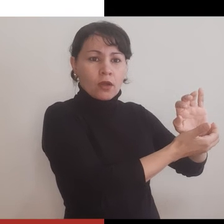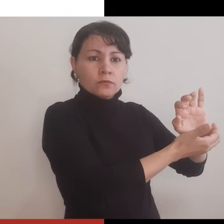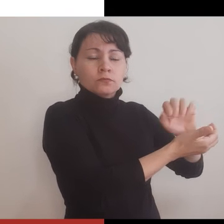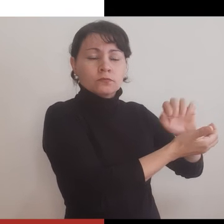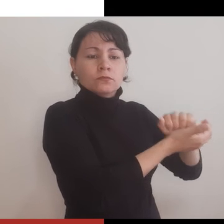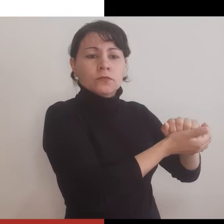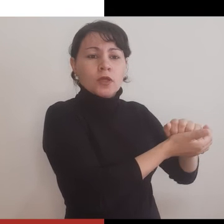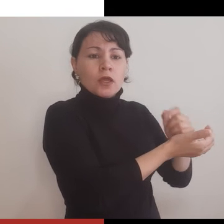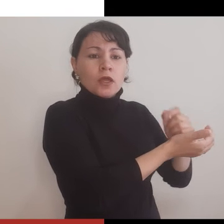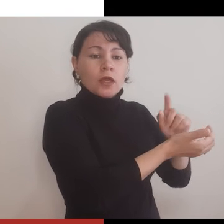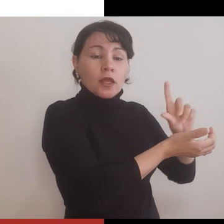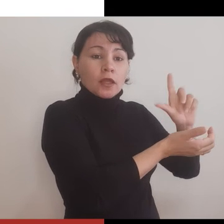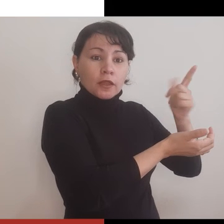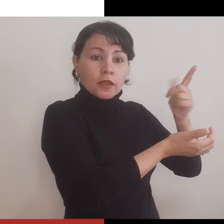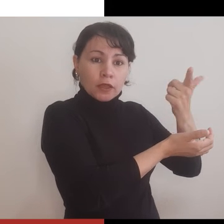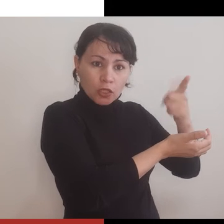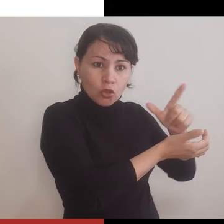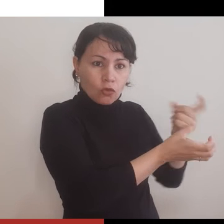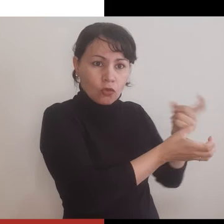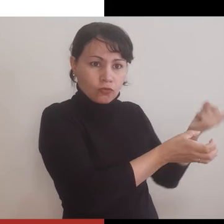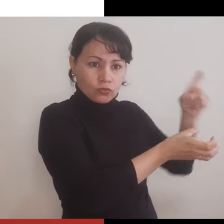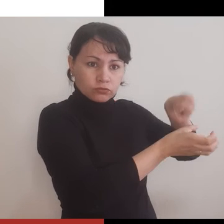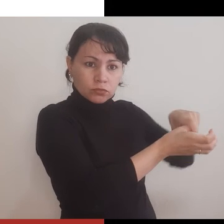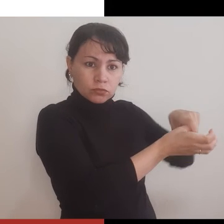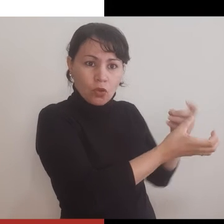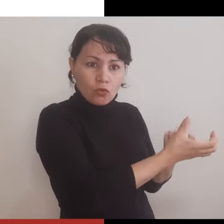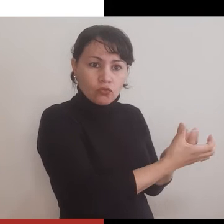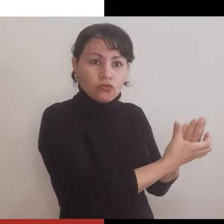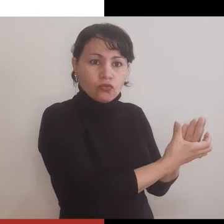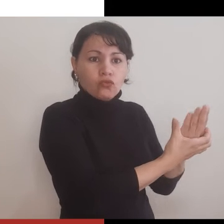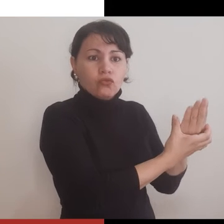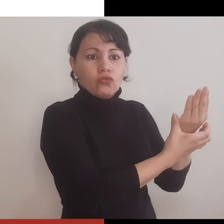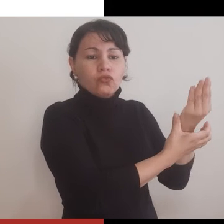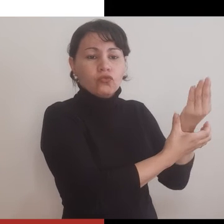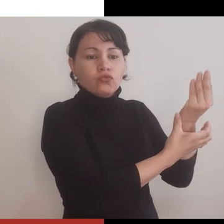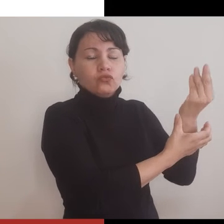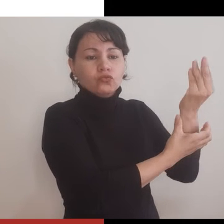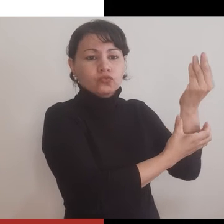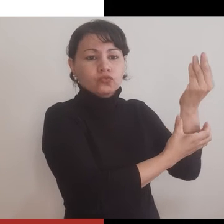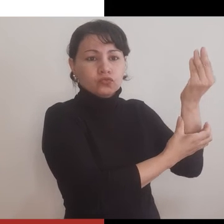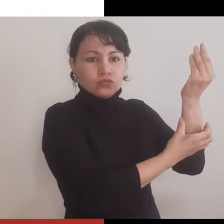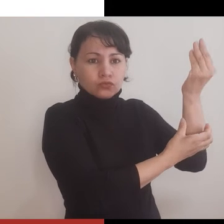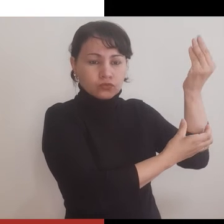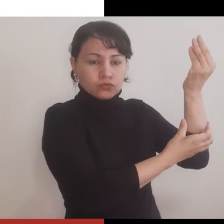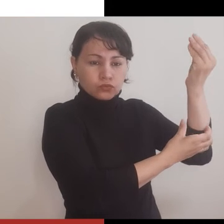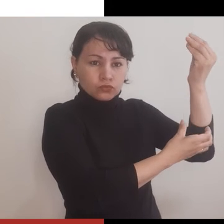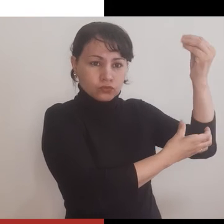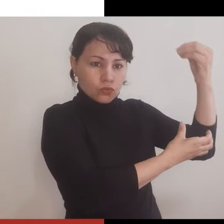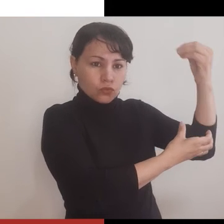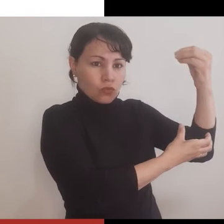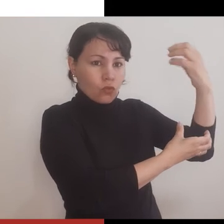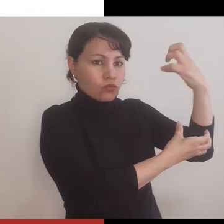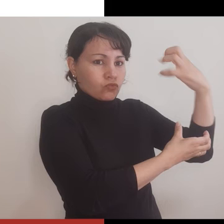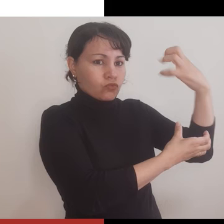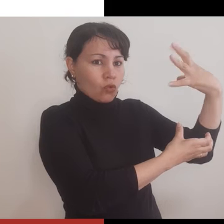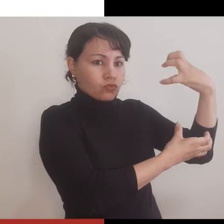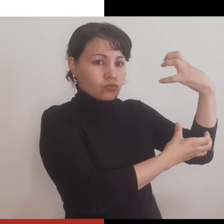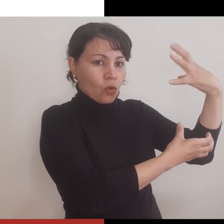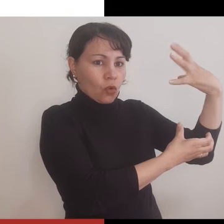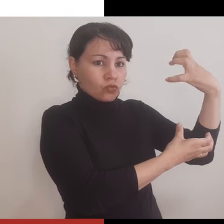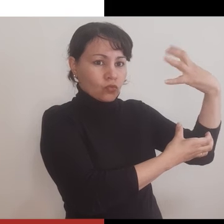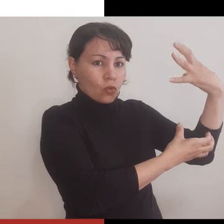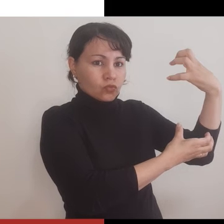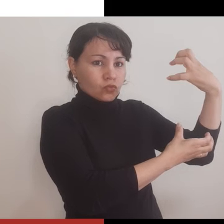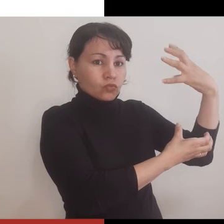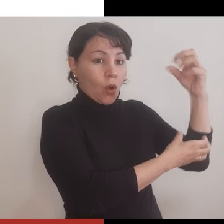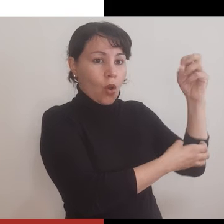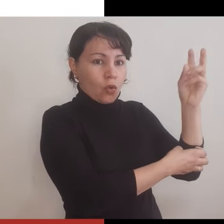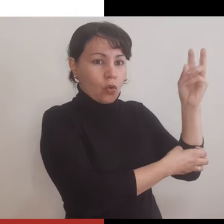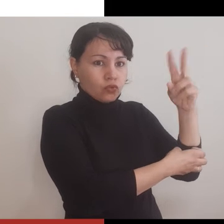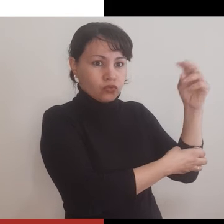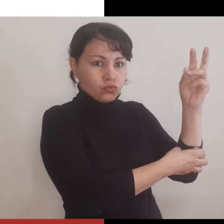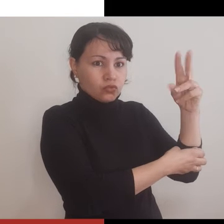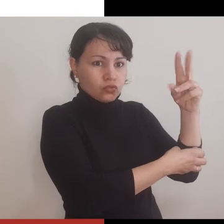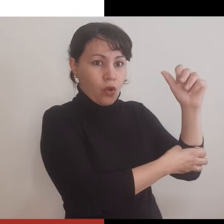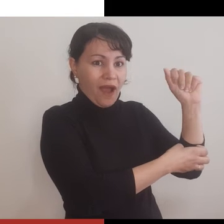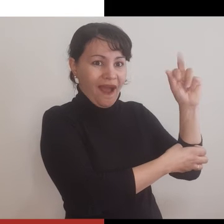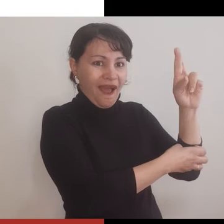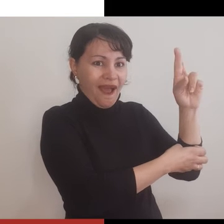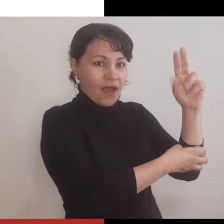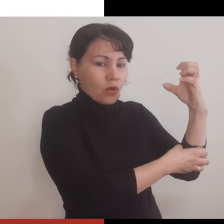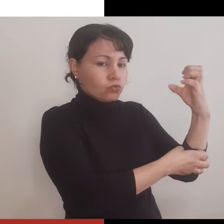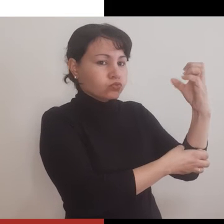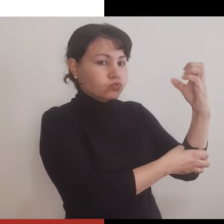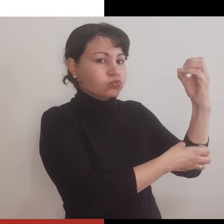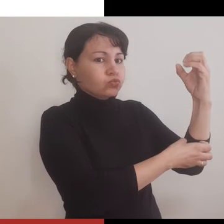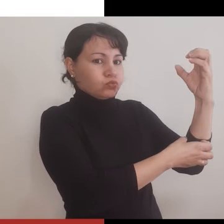seguida enviar esse sangue para um oxigenador, aonde essa membrana oxigenadora aqui é